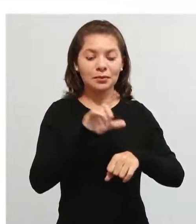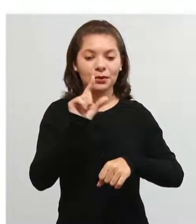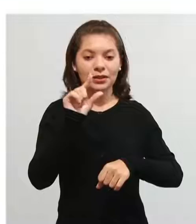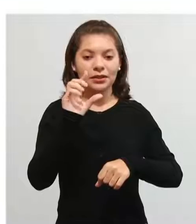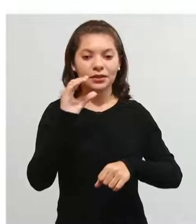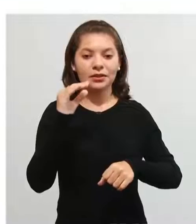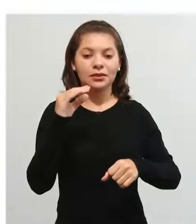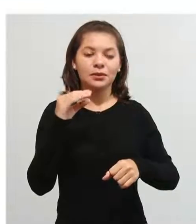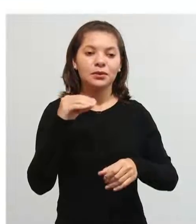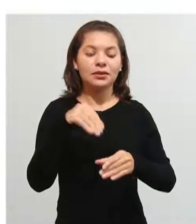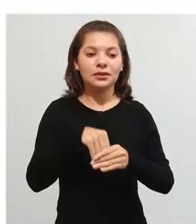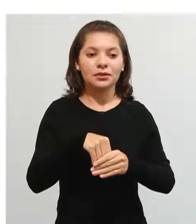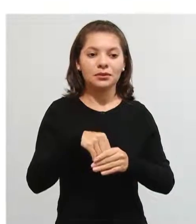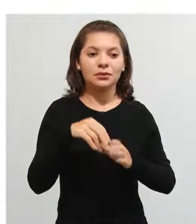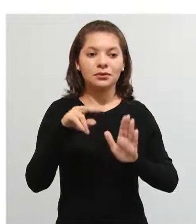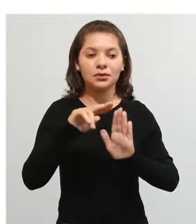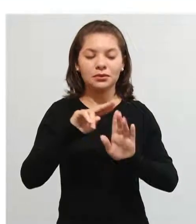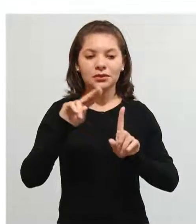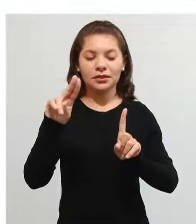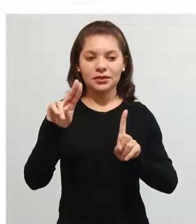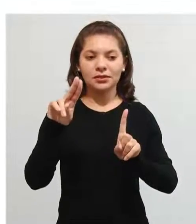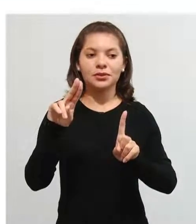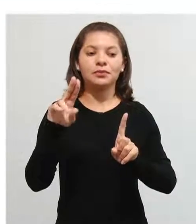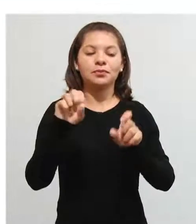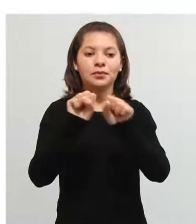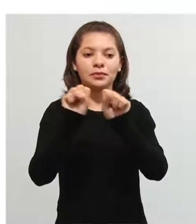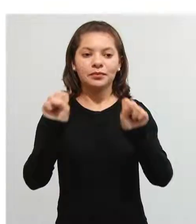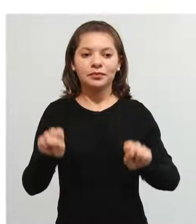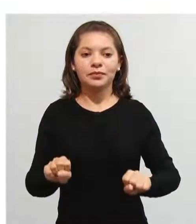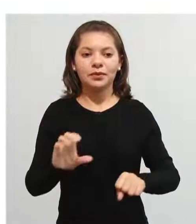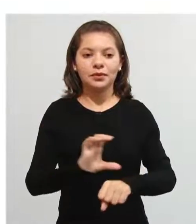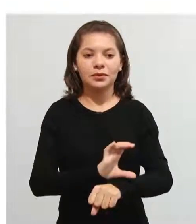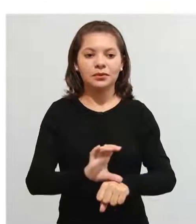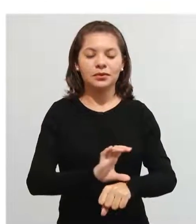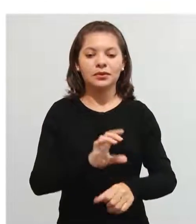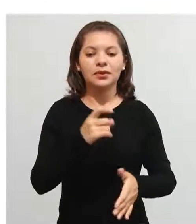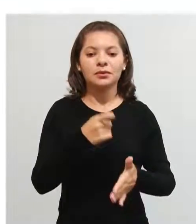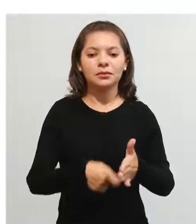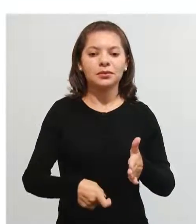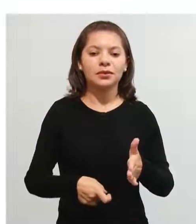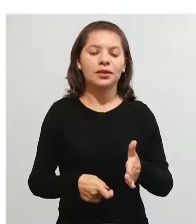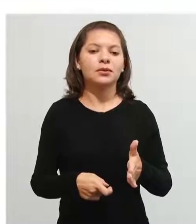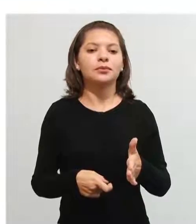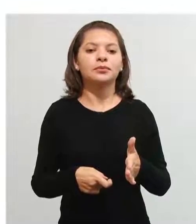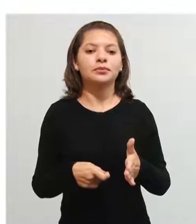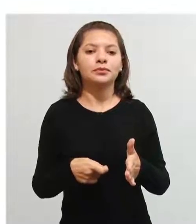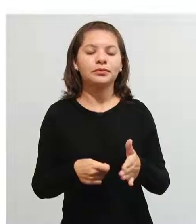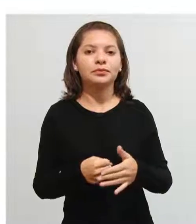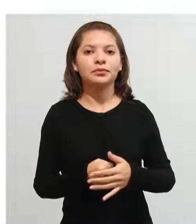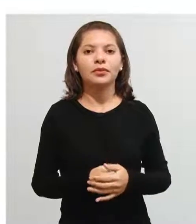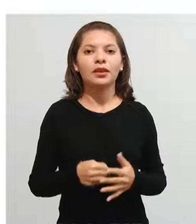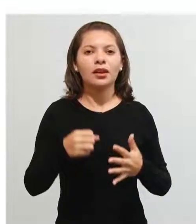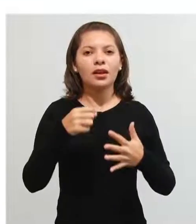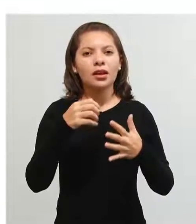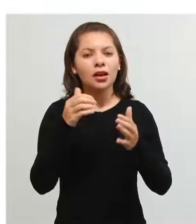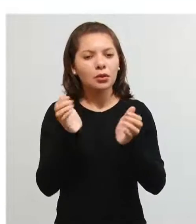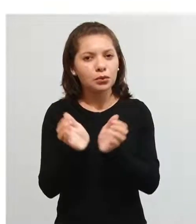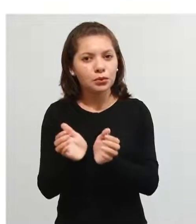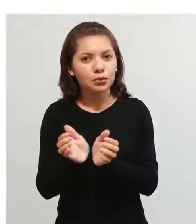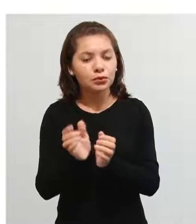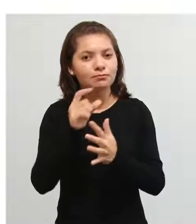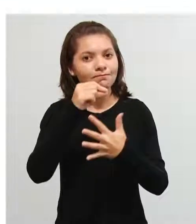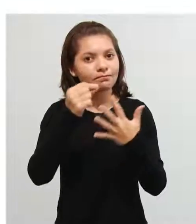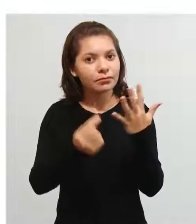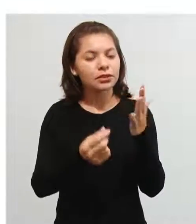dessa unidade, sobre o sistema constitucional tributário, tá? Que é o conjunto de princípios e regras